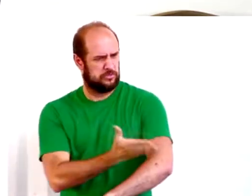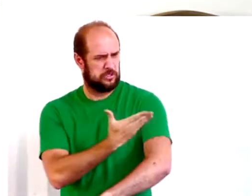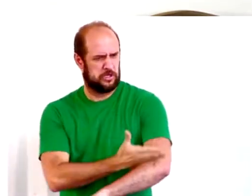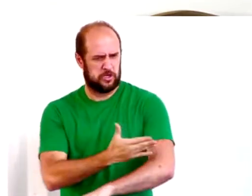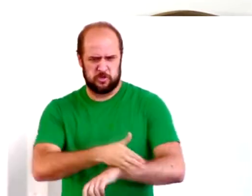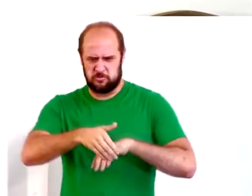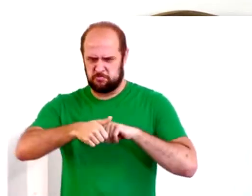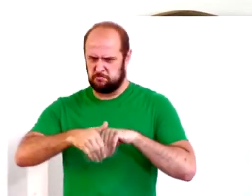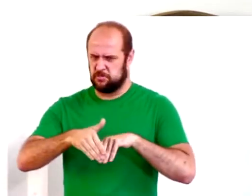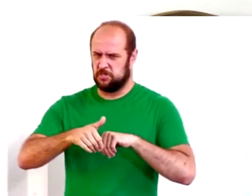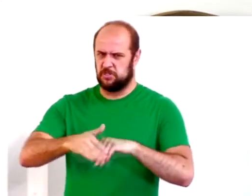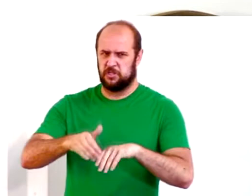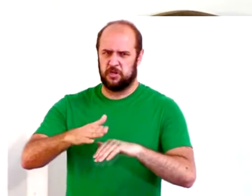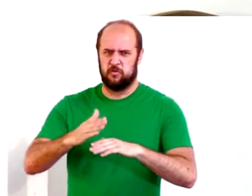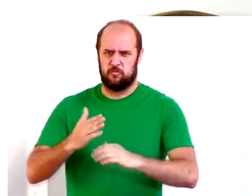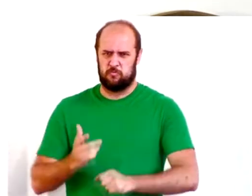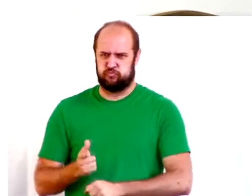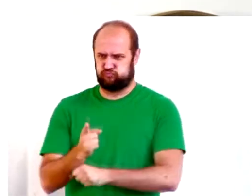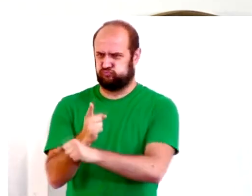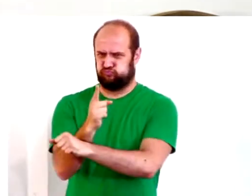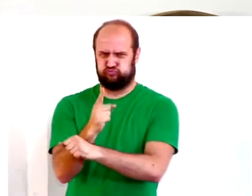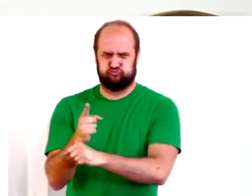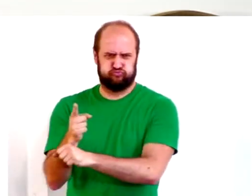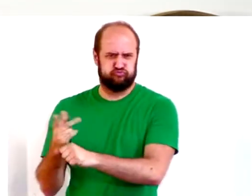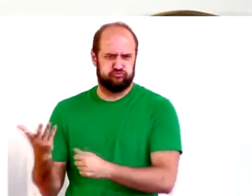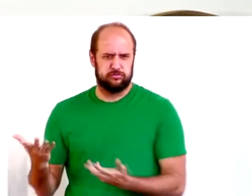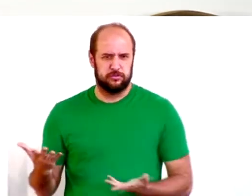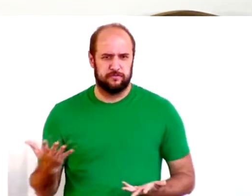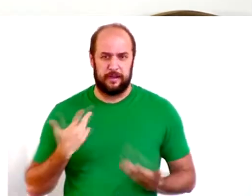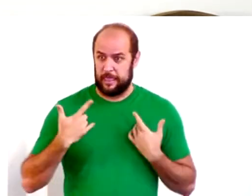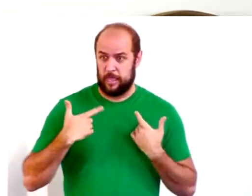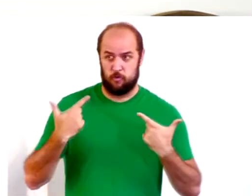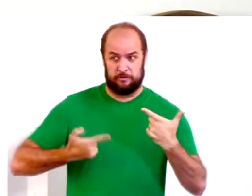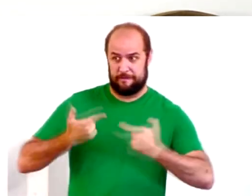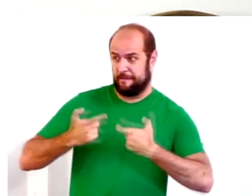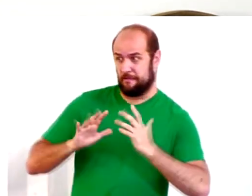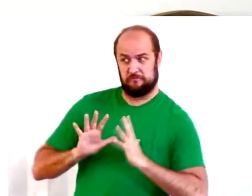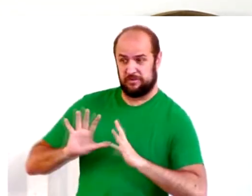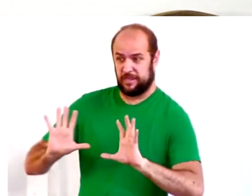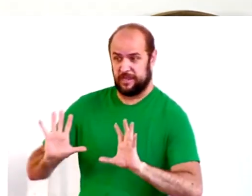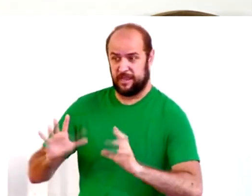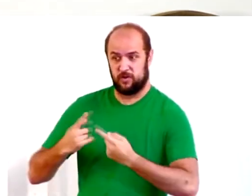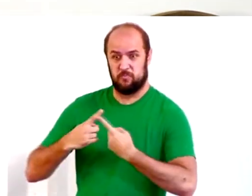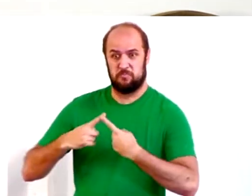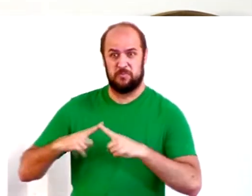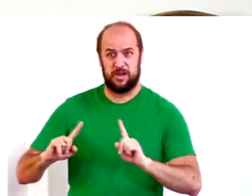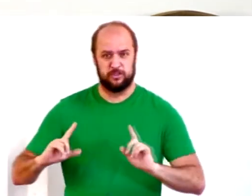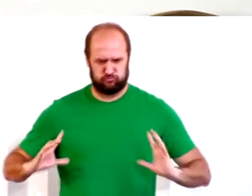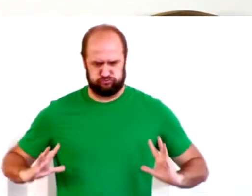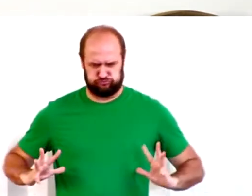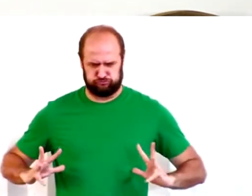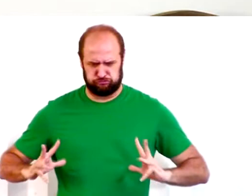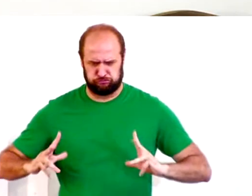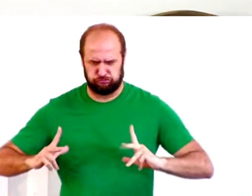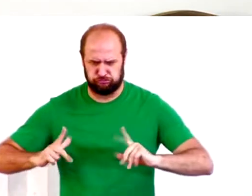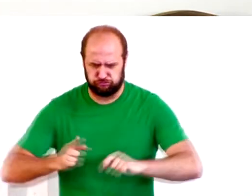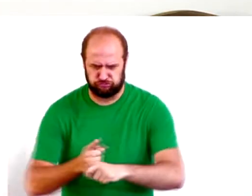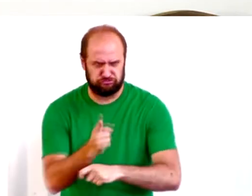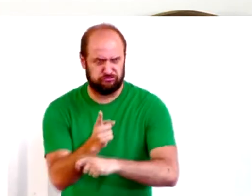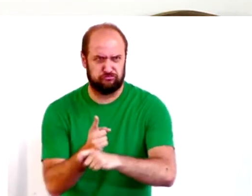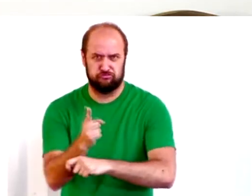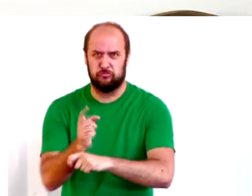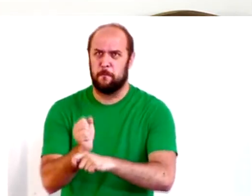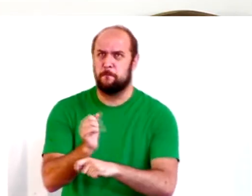treinamento, eu não quero guerra, eu não vou fazer nada, não se preocupem. Mas em algum outro momento, você começa a